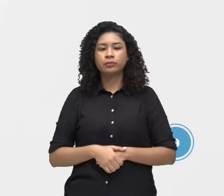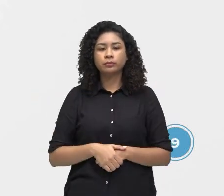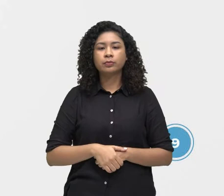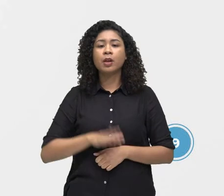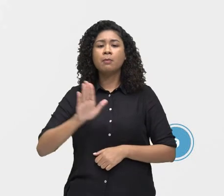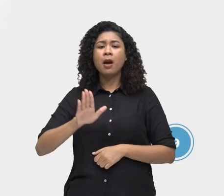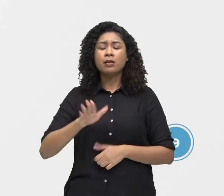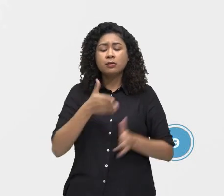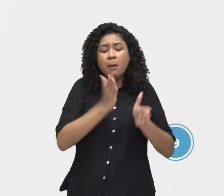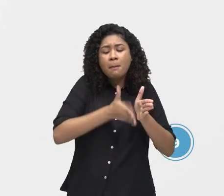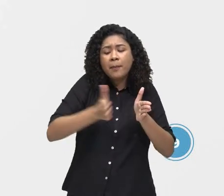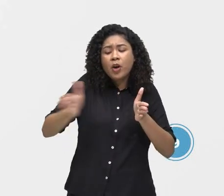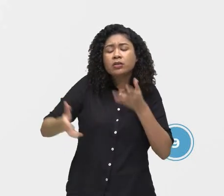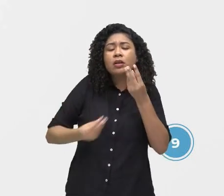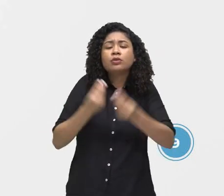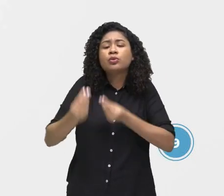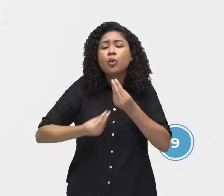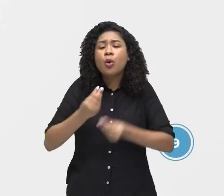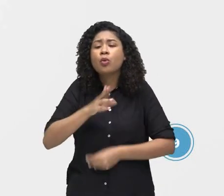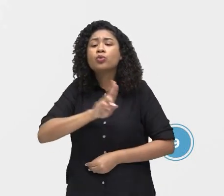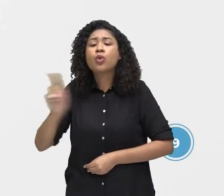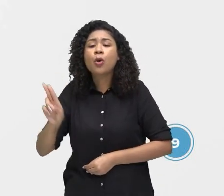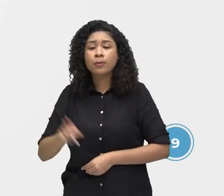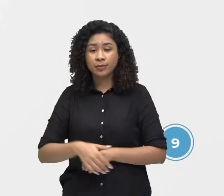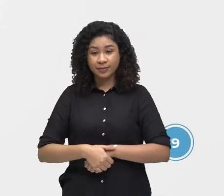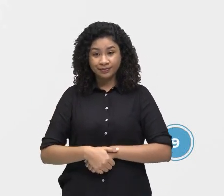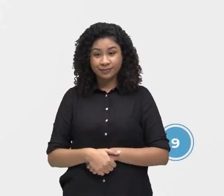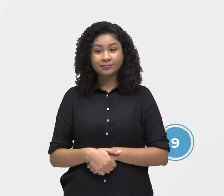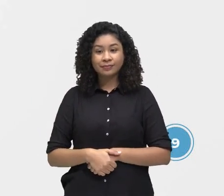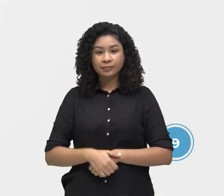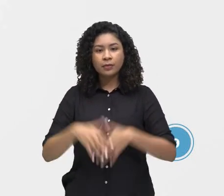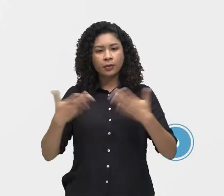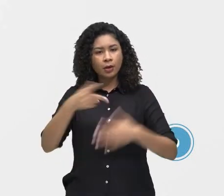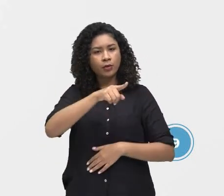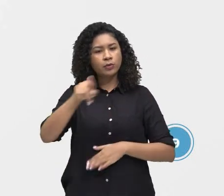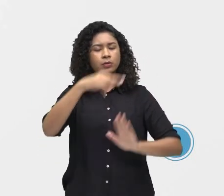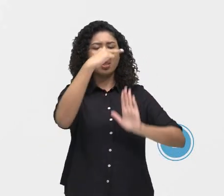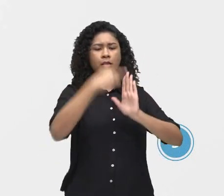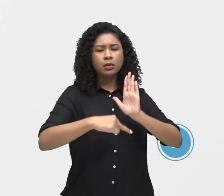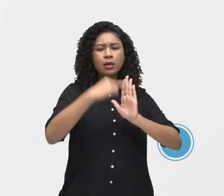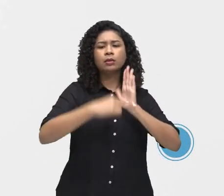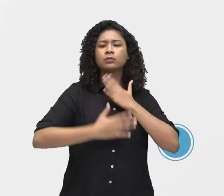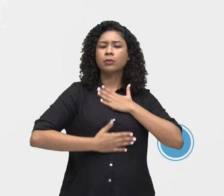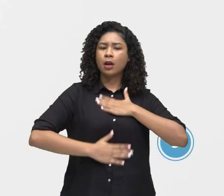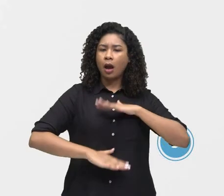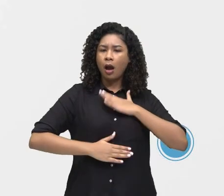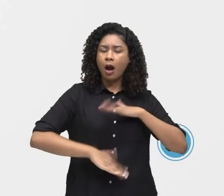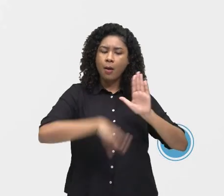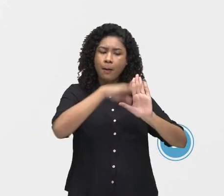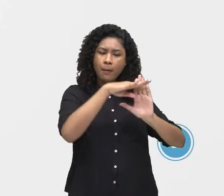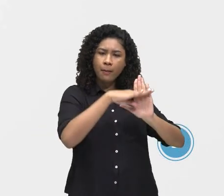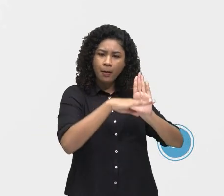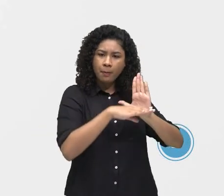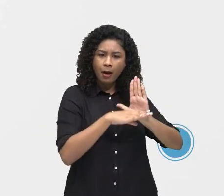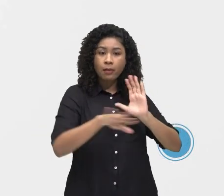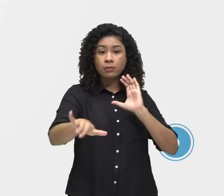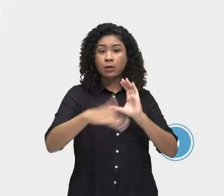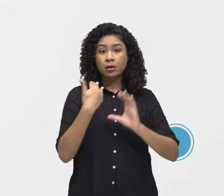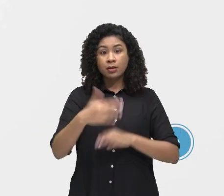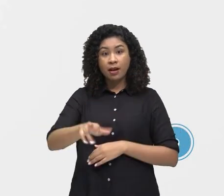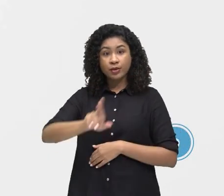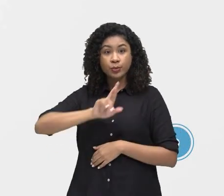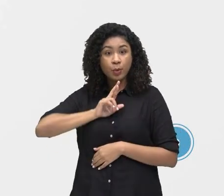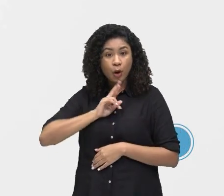enzimática, proteica ou mecânica. Leia a nossa questão de número 4 aí com calma, leia as alternativas, manda sua resposta ali